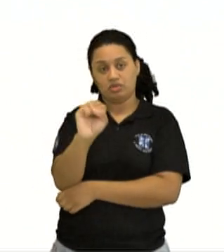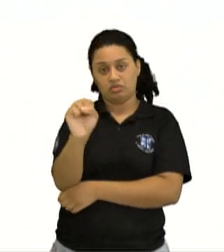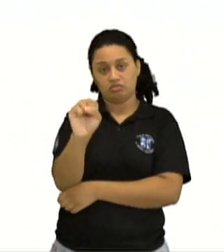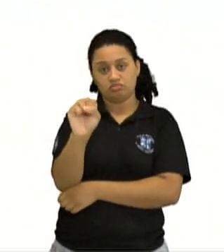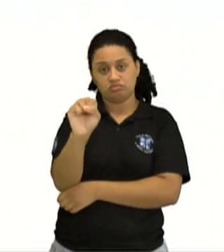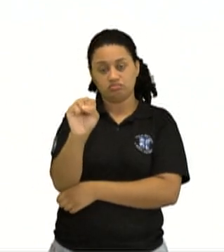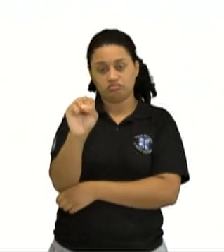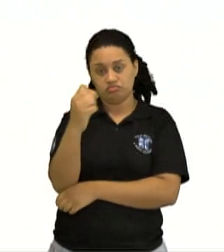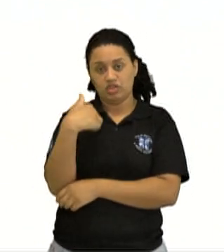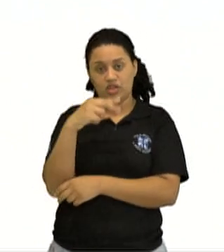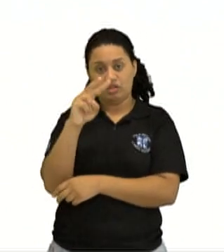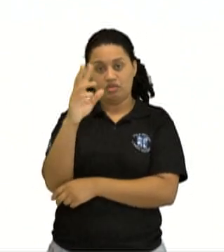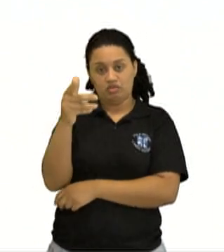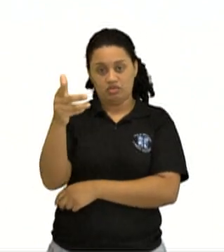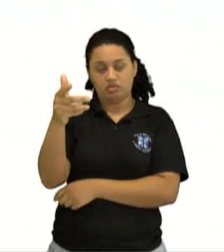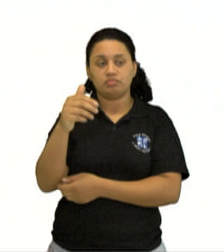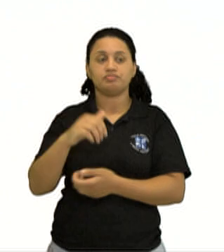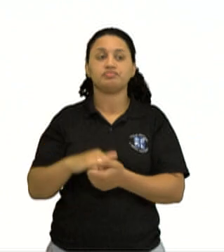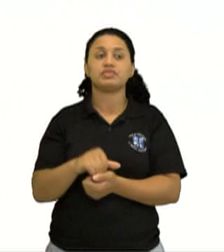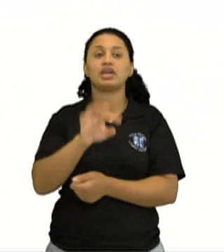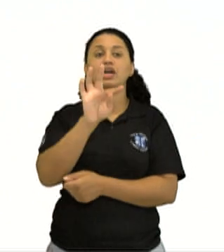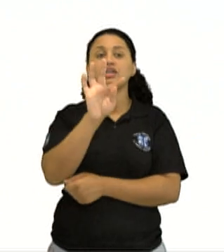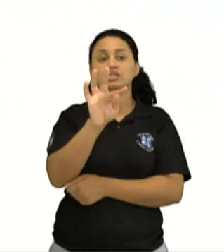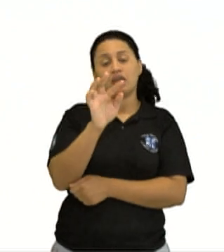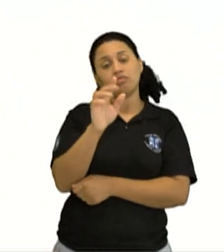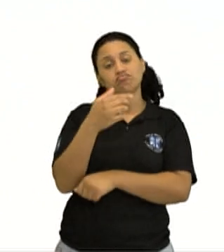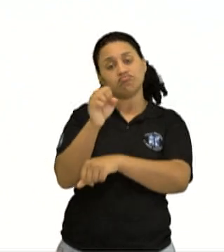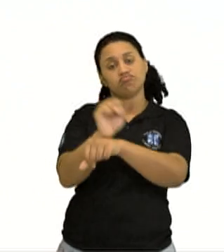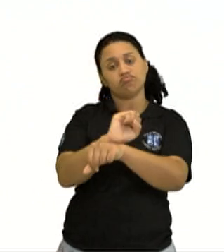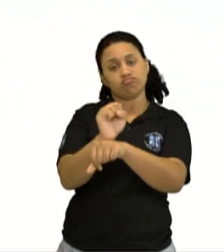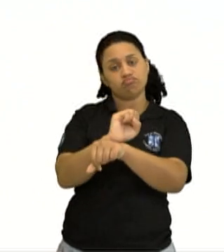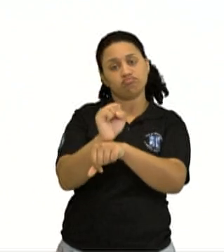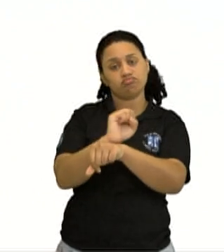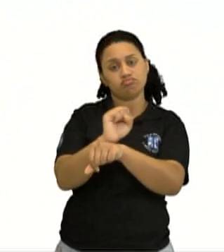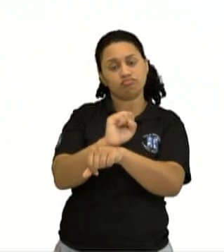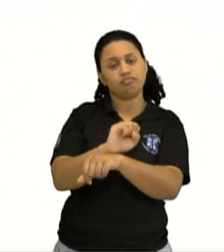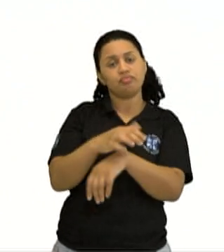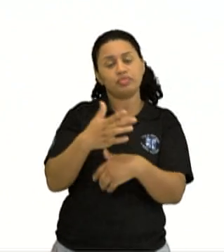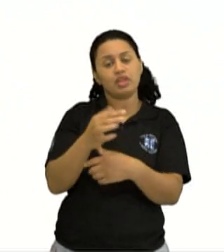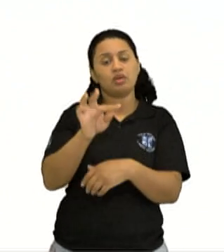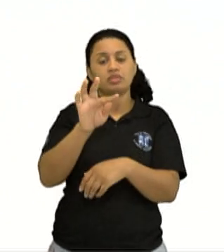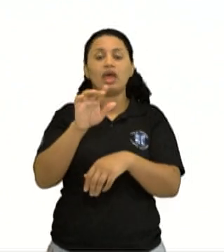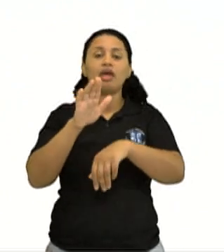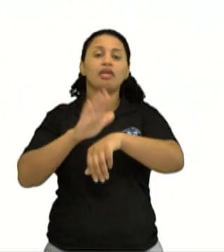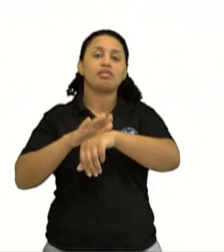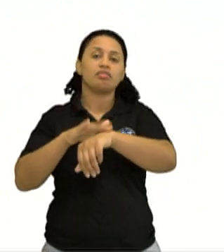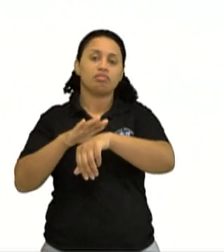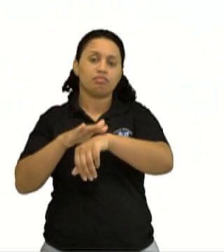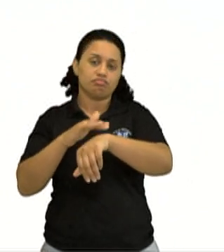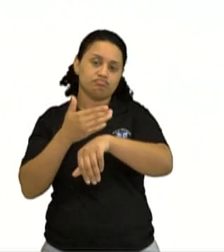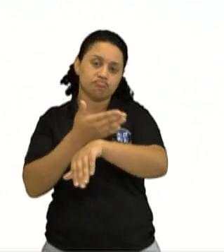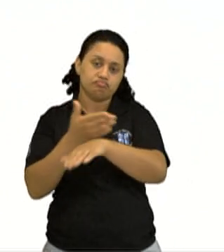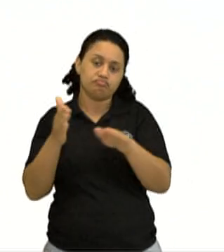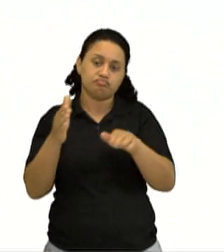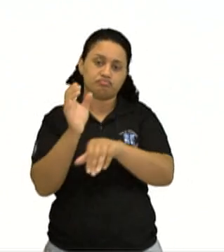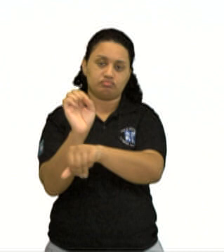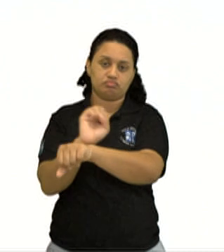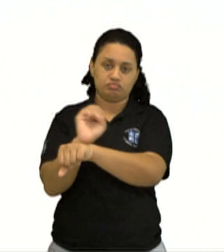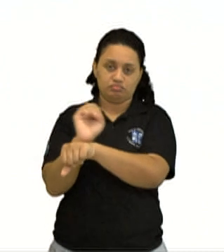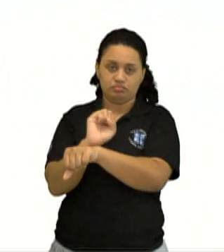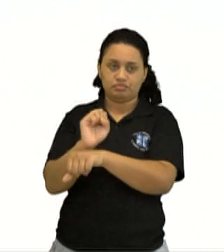é a velocidade, e T é em segundos, ou seja, T está relacionado com o tempo, um instante.